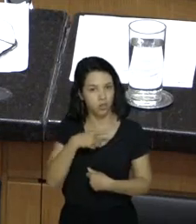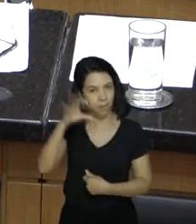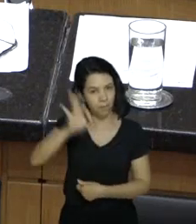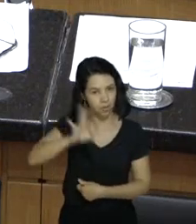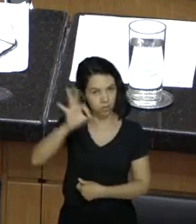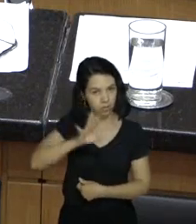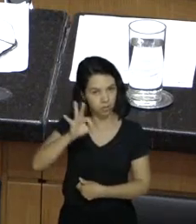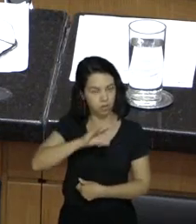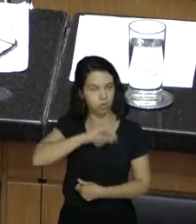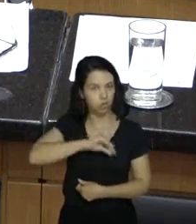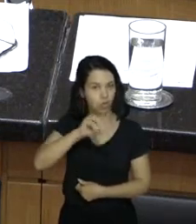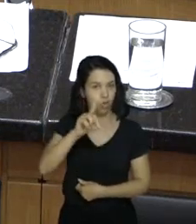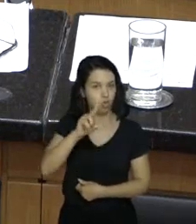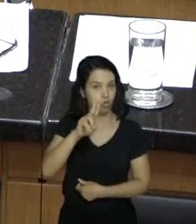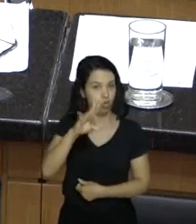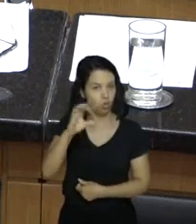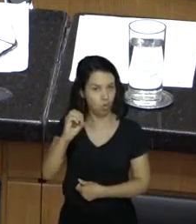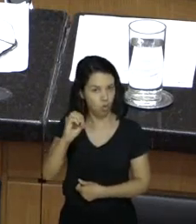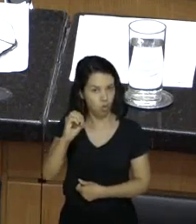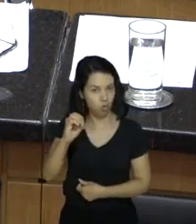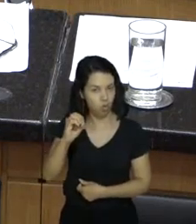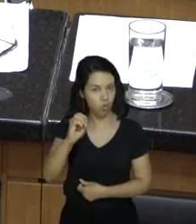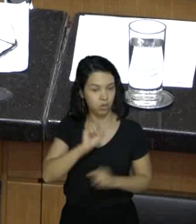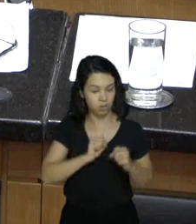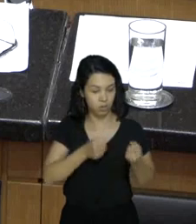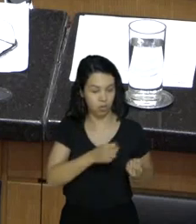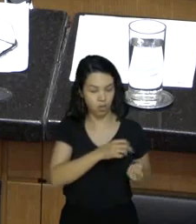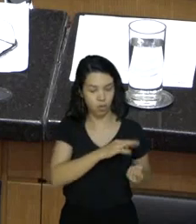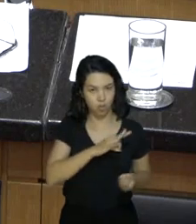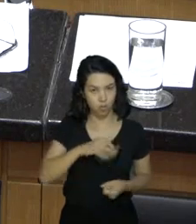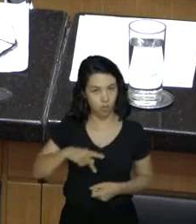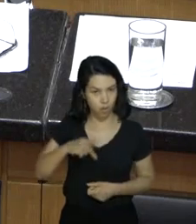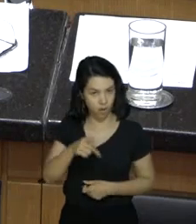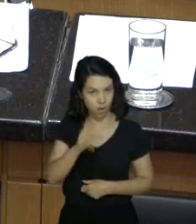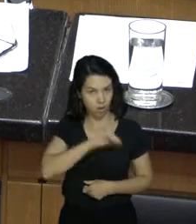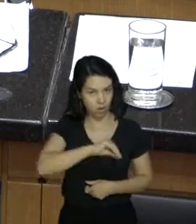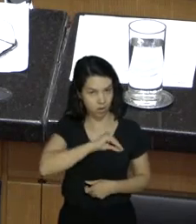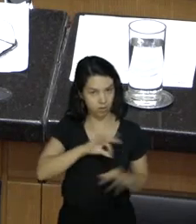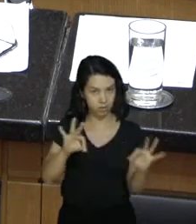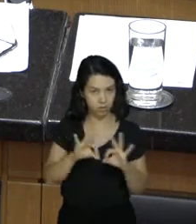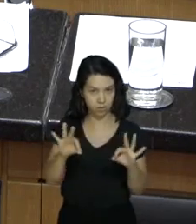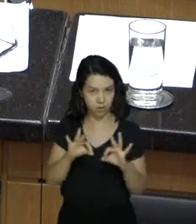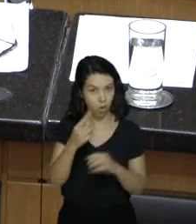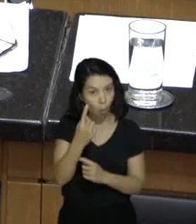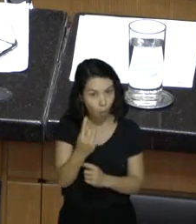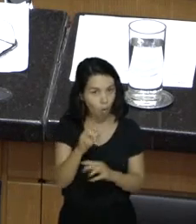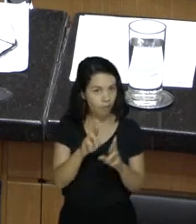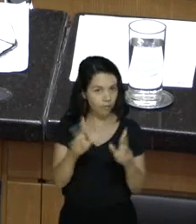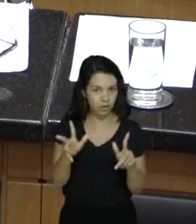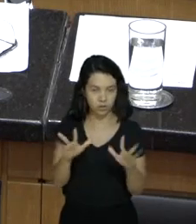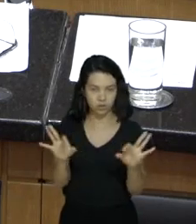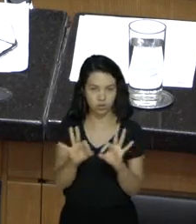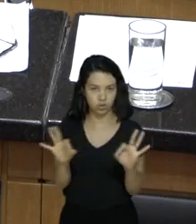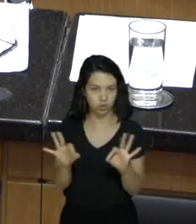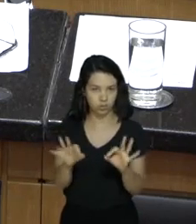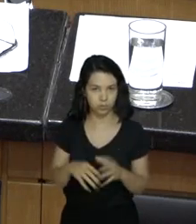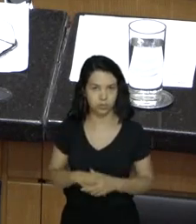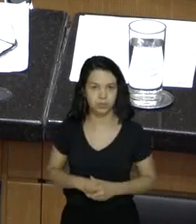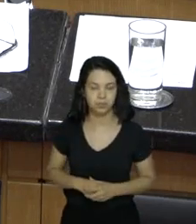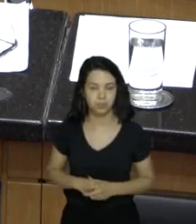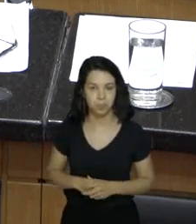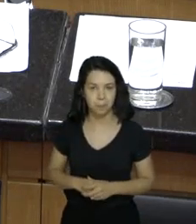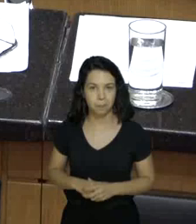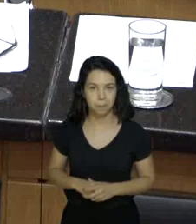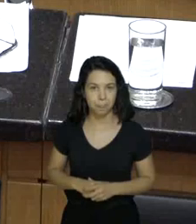Odesto. Diferentemente da Defensoria Pública, que não recebe. Esta é a única diferença. Mas ambos os